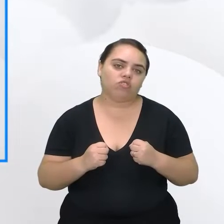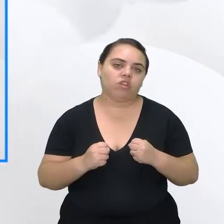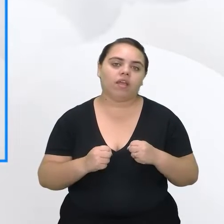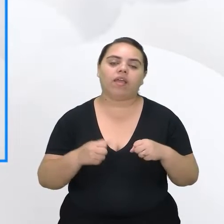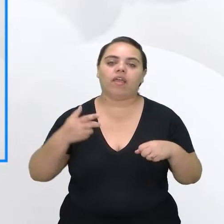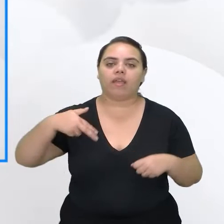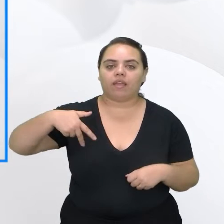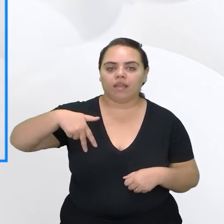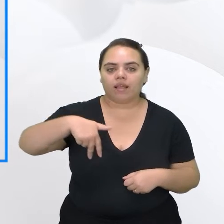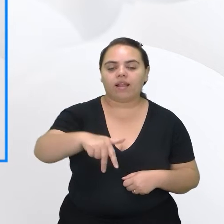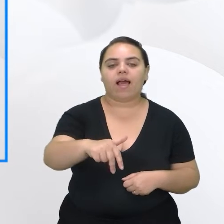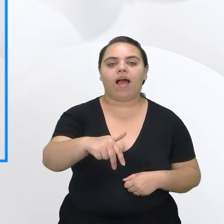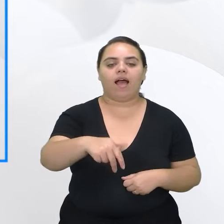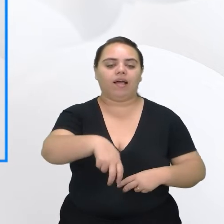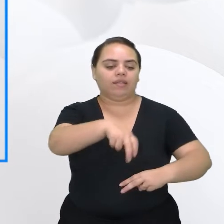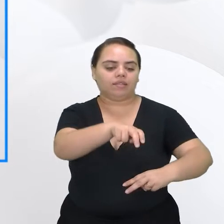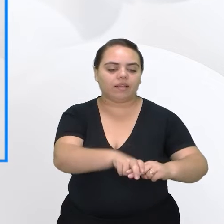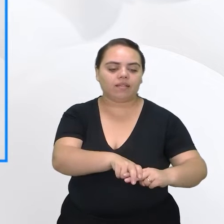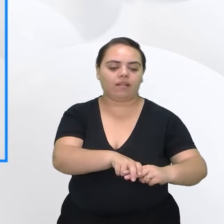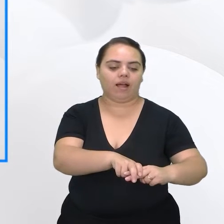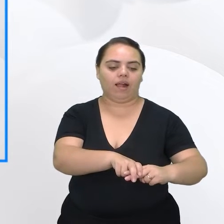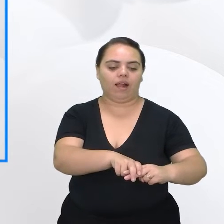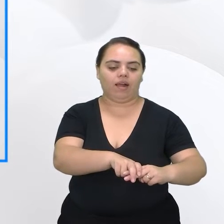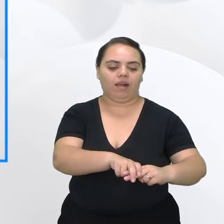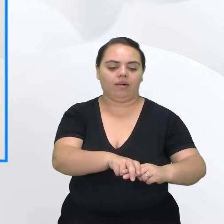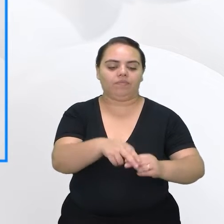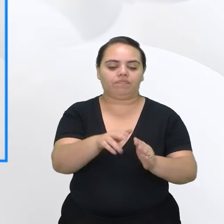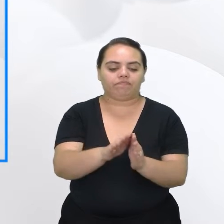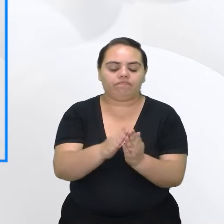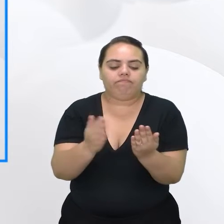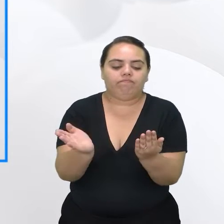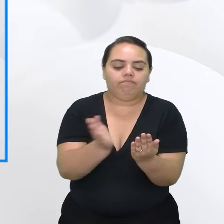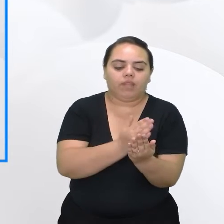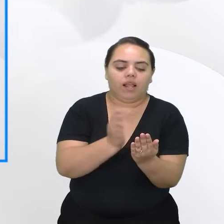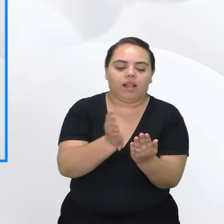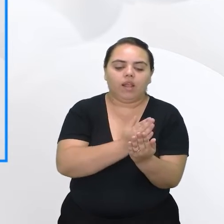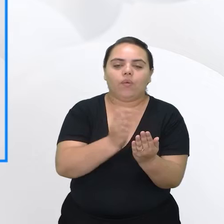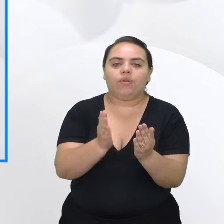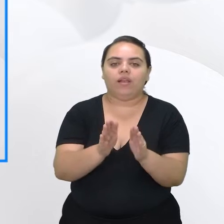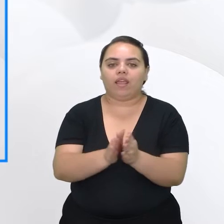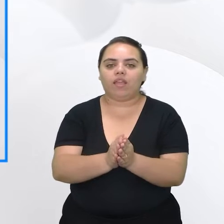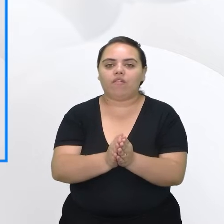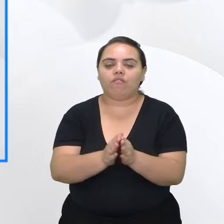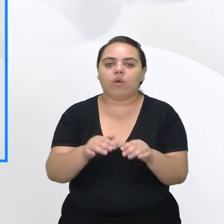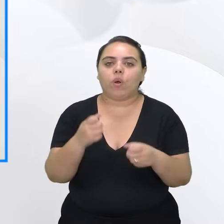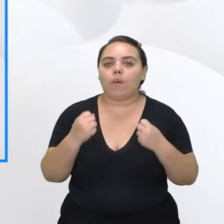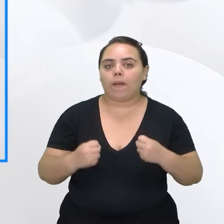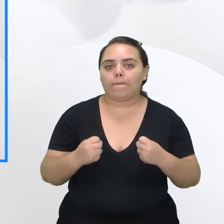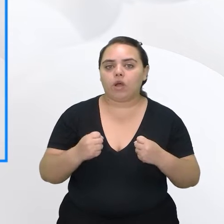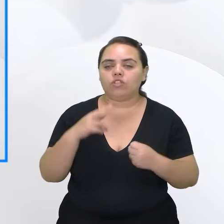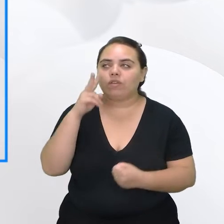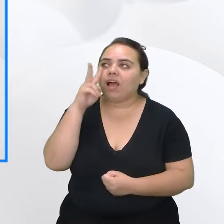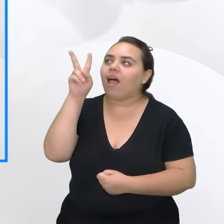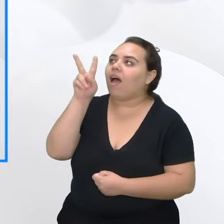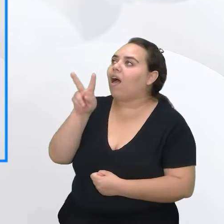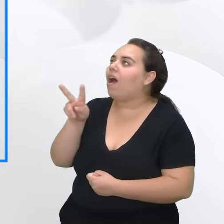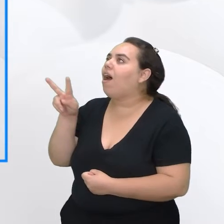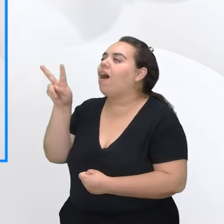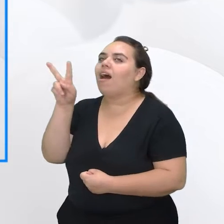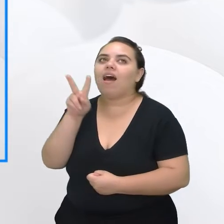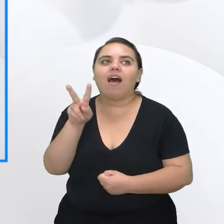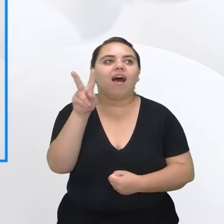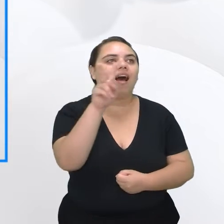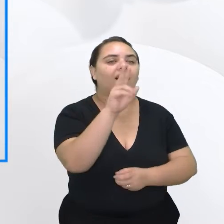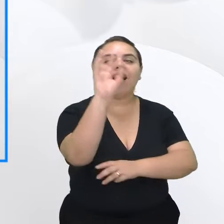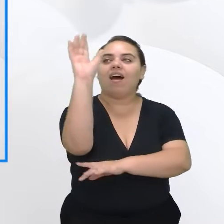vai poder ler um livro, vai poder usar aquele espaço como um laboratório para observar as plantas, as aves, os seres que vivem no